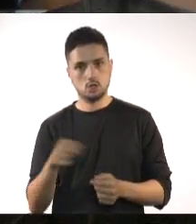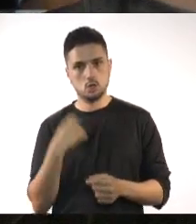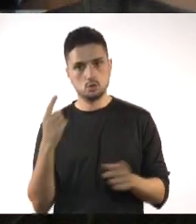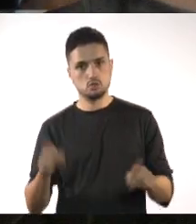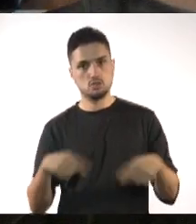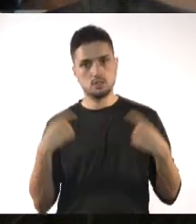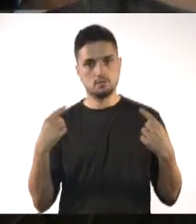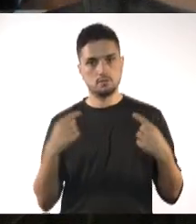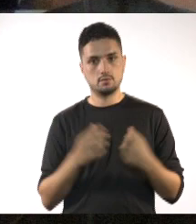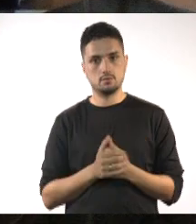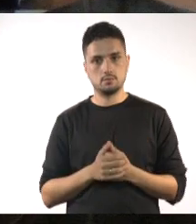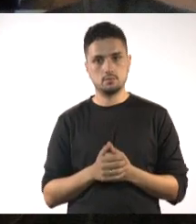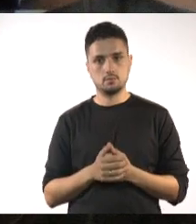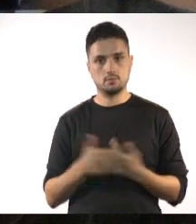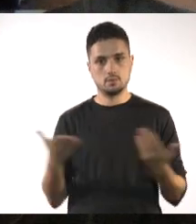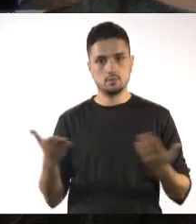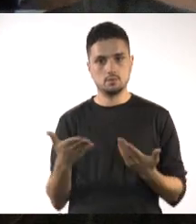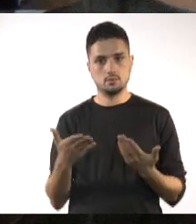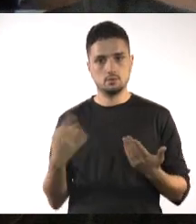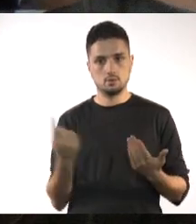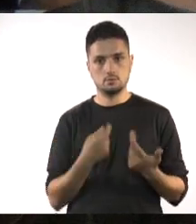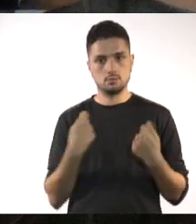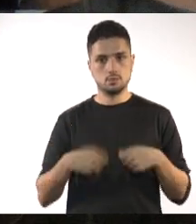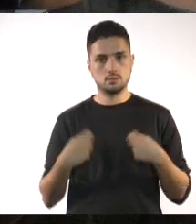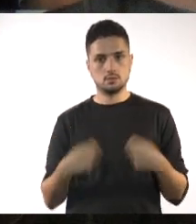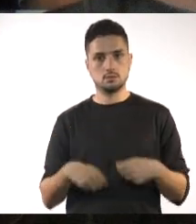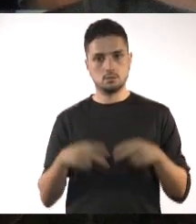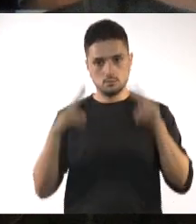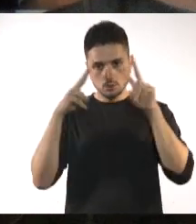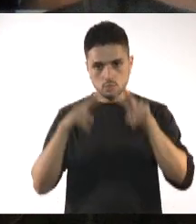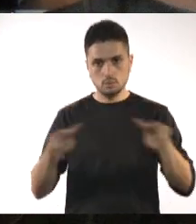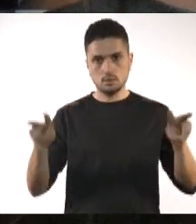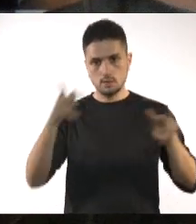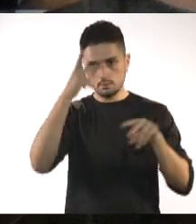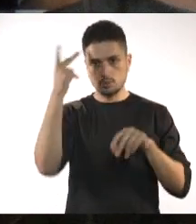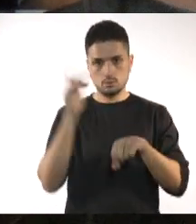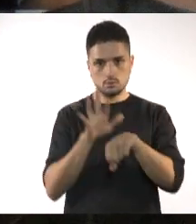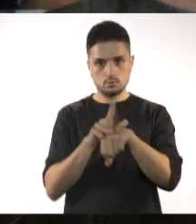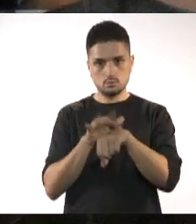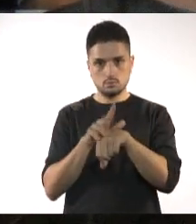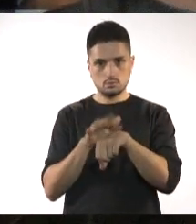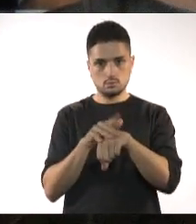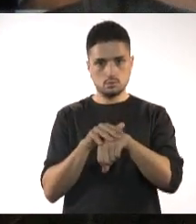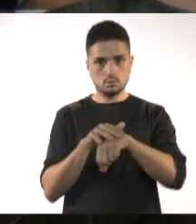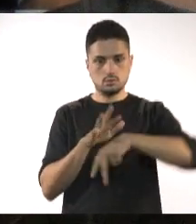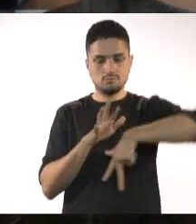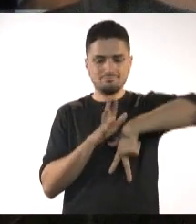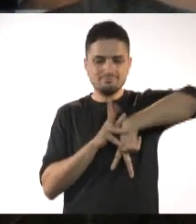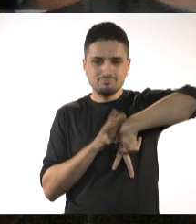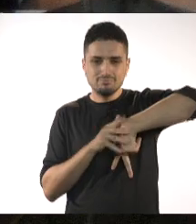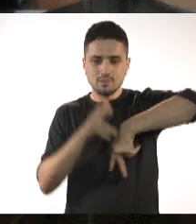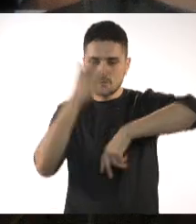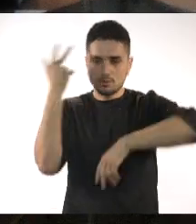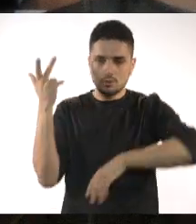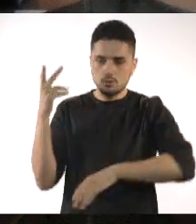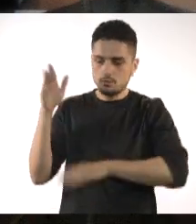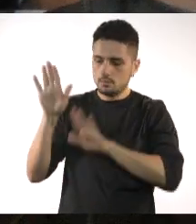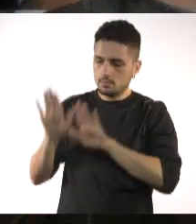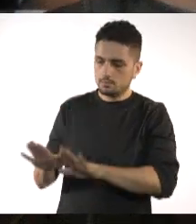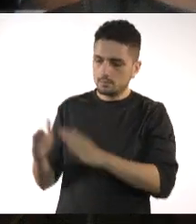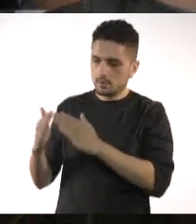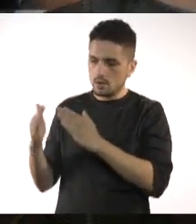desafios. Precisamos ampliar a atenção às pessoas enfermas que se encontram em hospitais, em suas